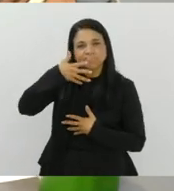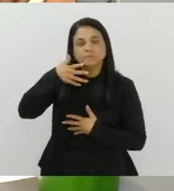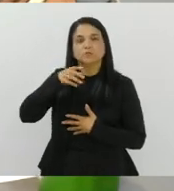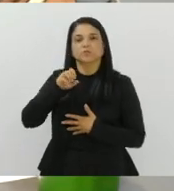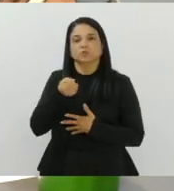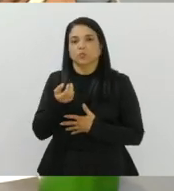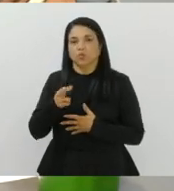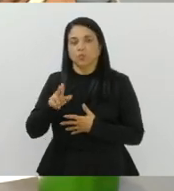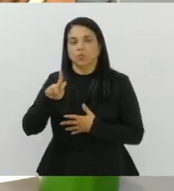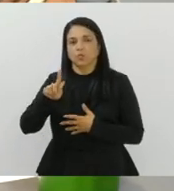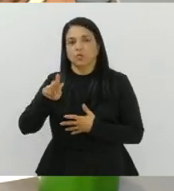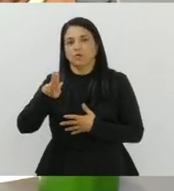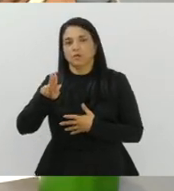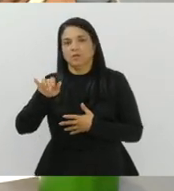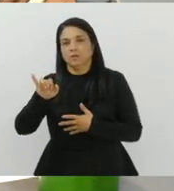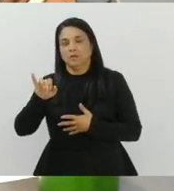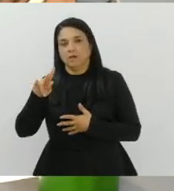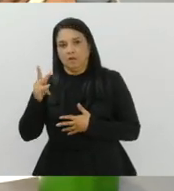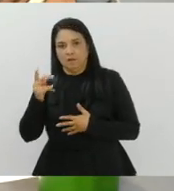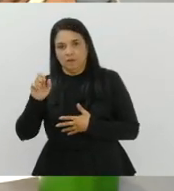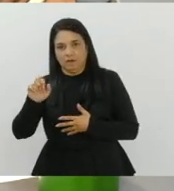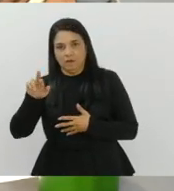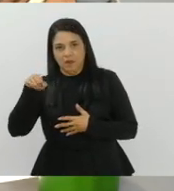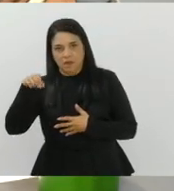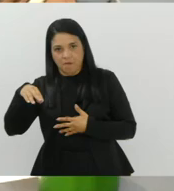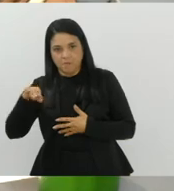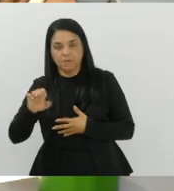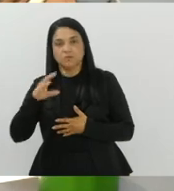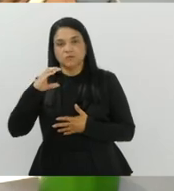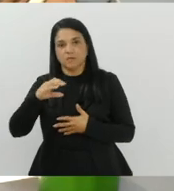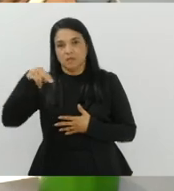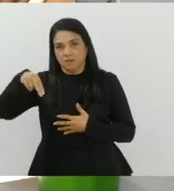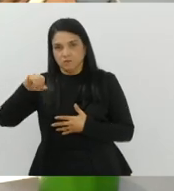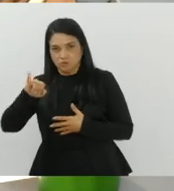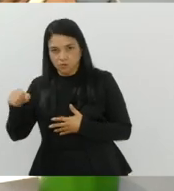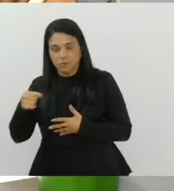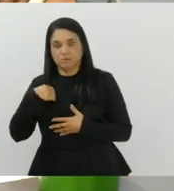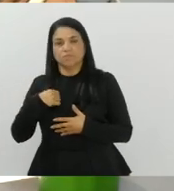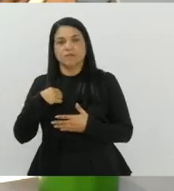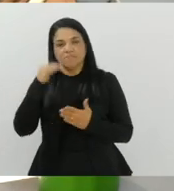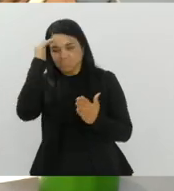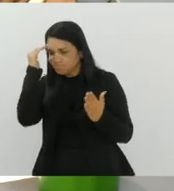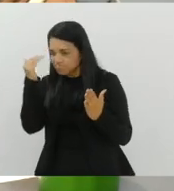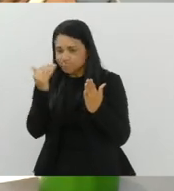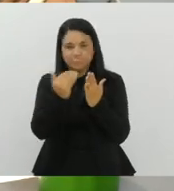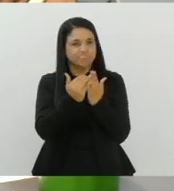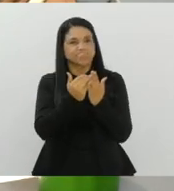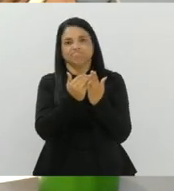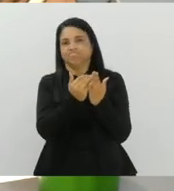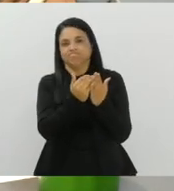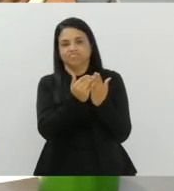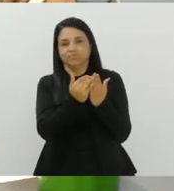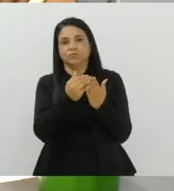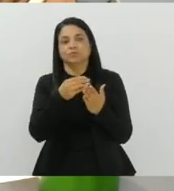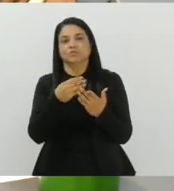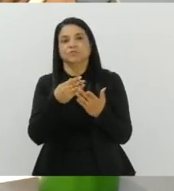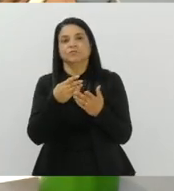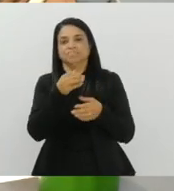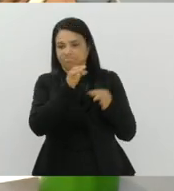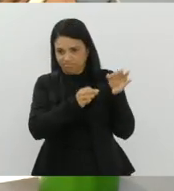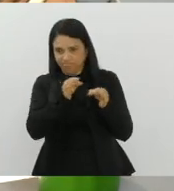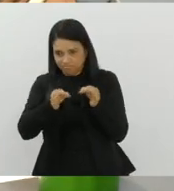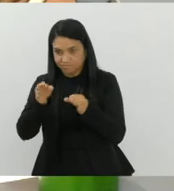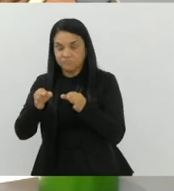Guilherme, do CNJ, sobre a cultura dos descumprimentos de ordem judicial. Como eu tenho uma advocacia já há um tempo,